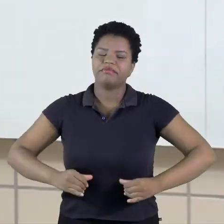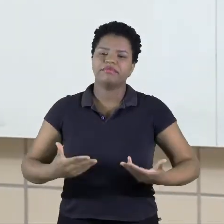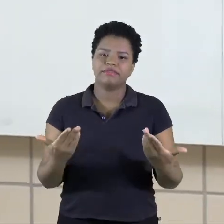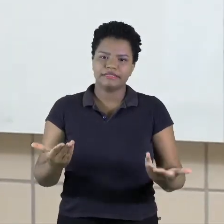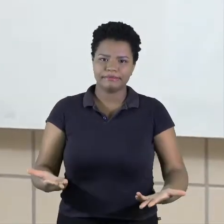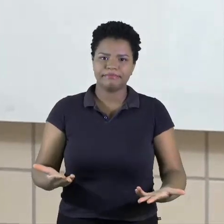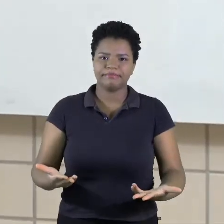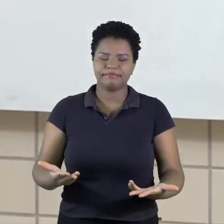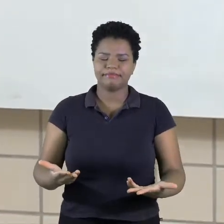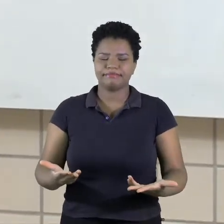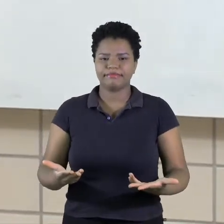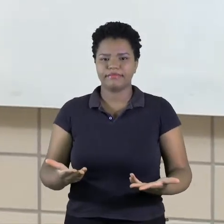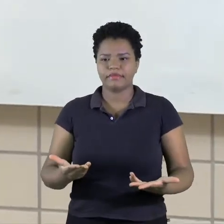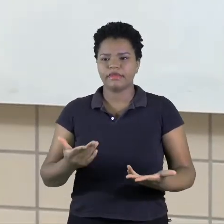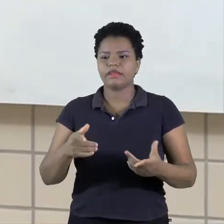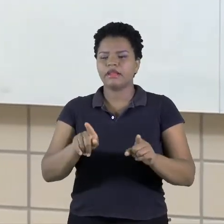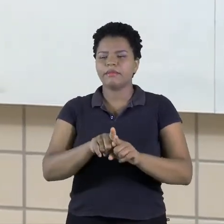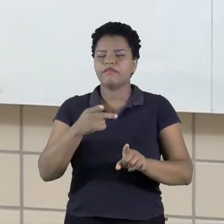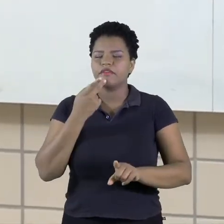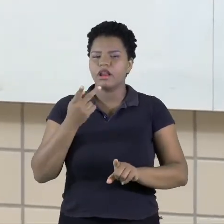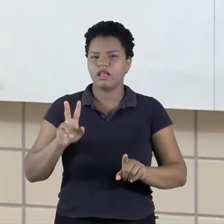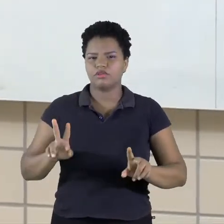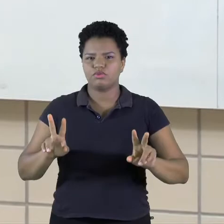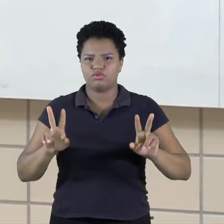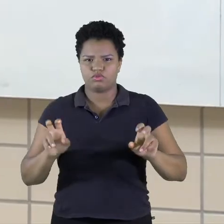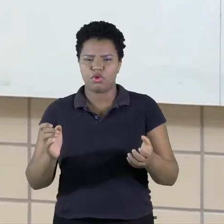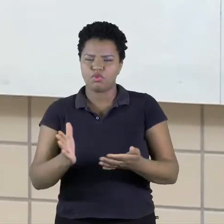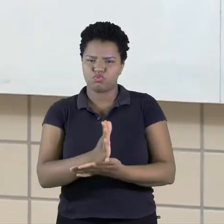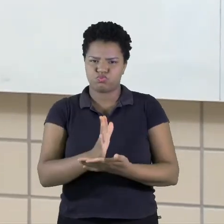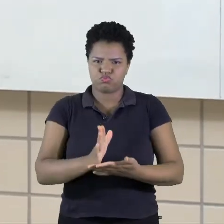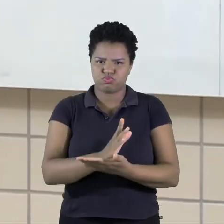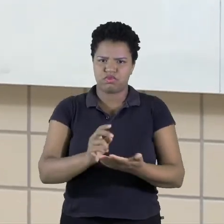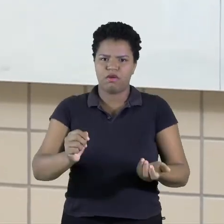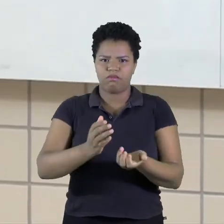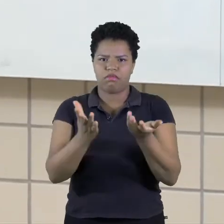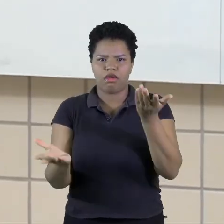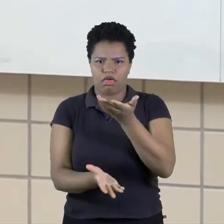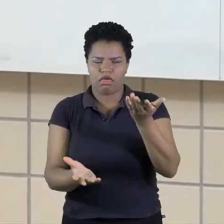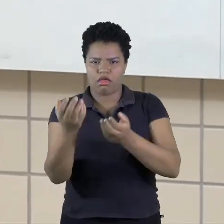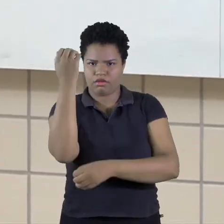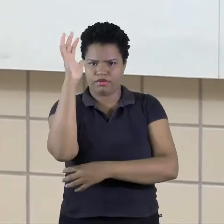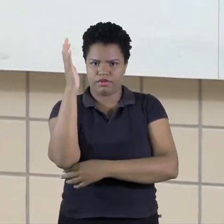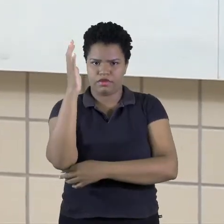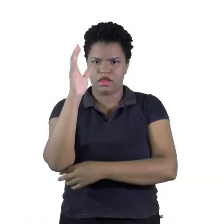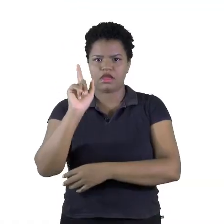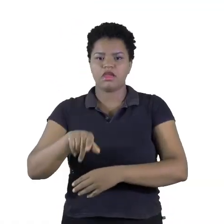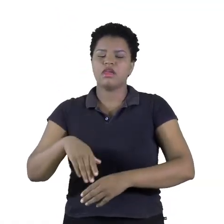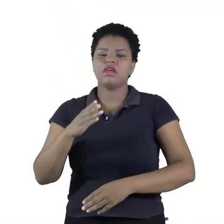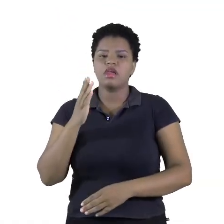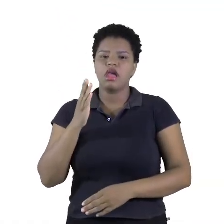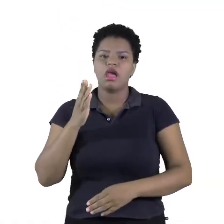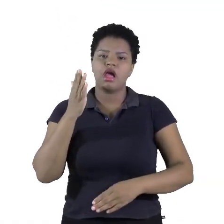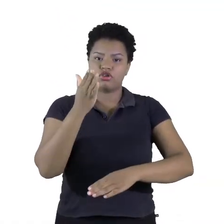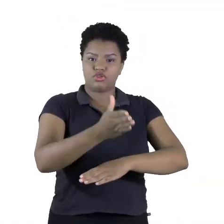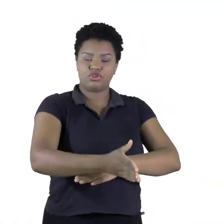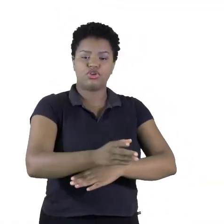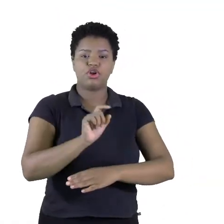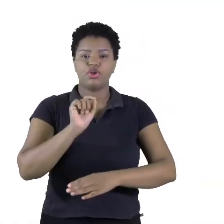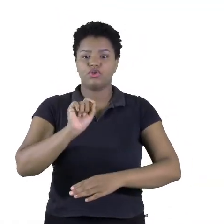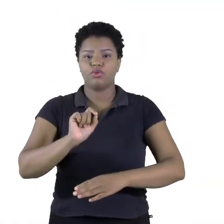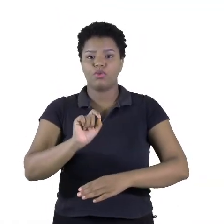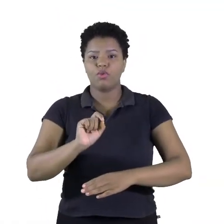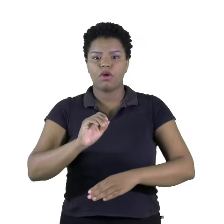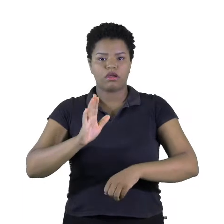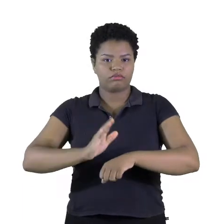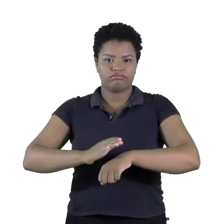falar de alguns desequilíbrios ambientais que são diretamente causados pelo homem. Vamos falar sobre as queimadas, né?